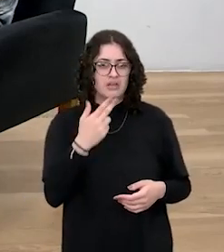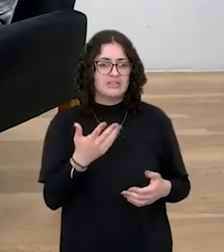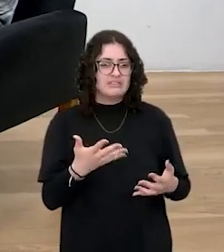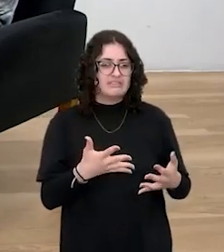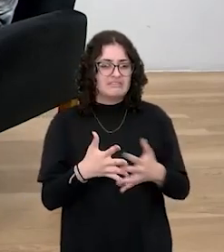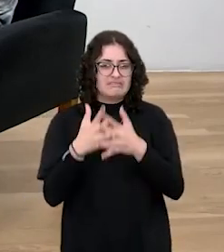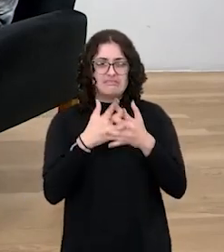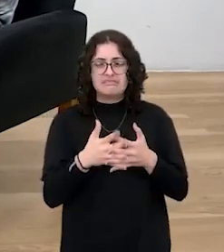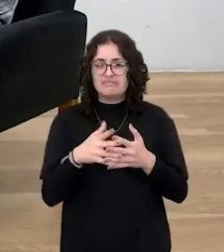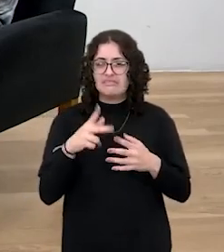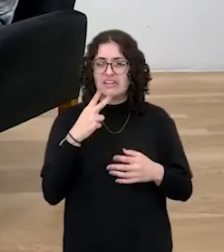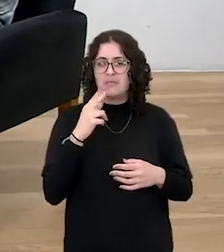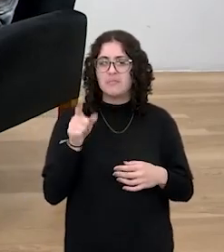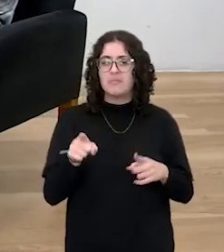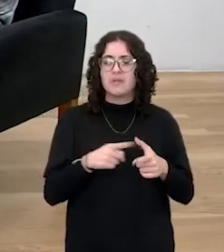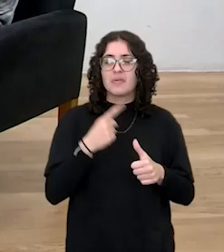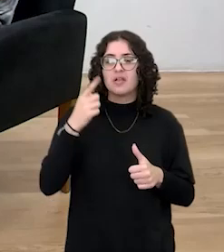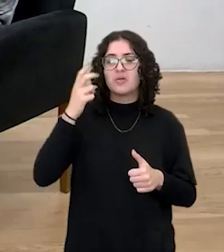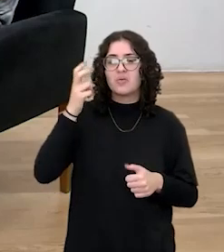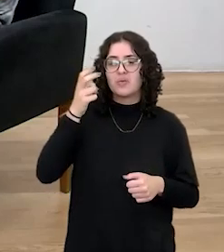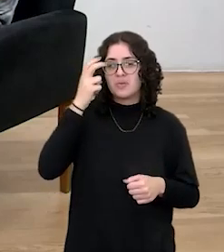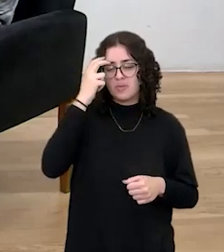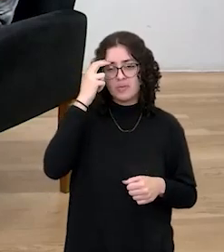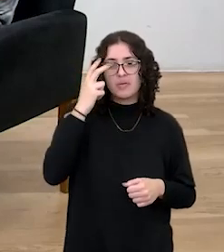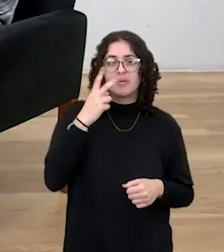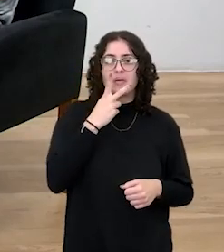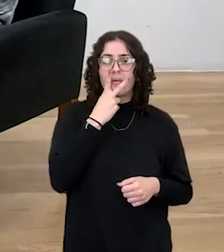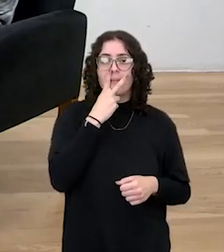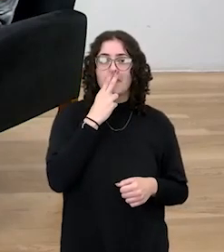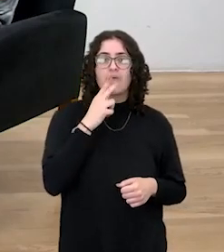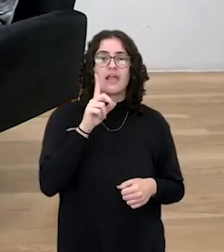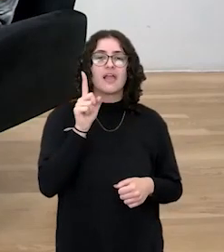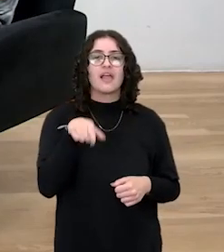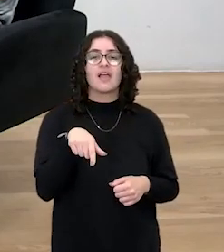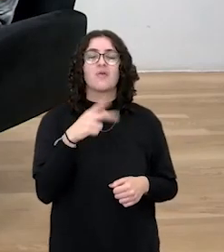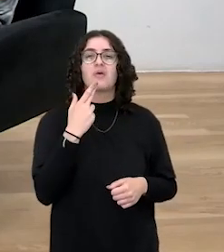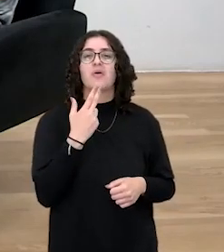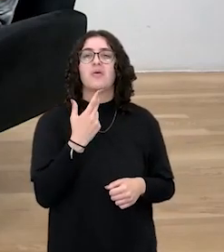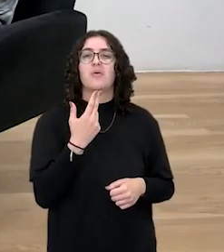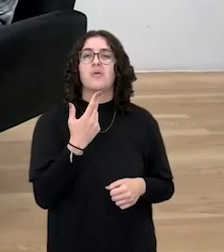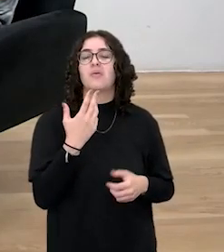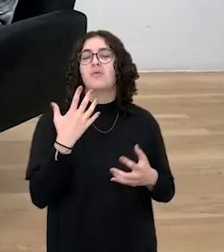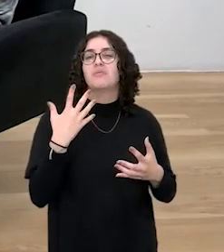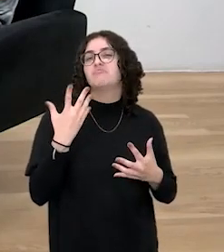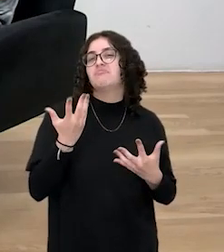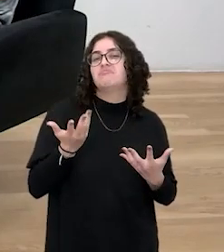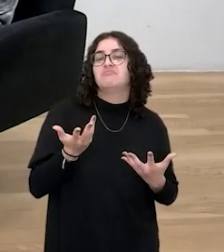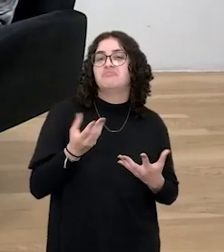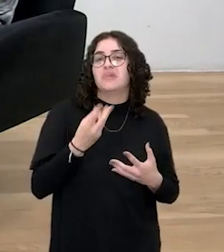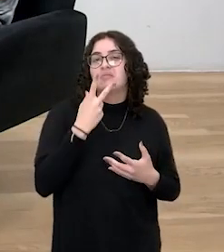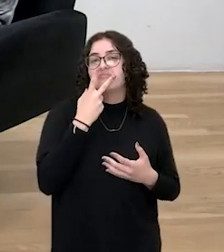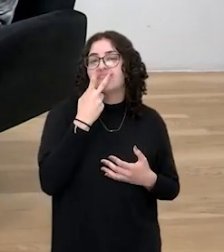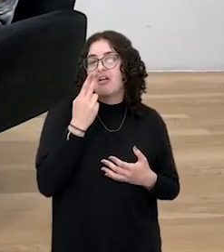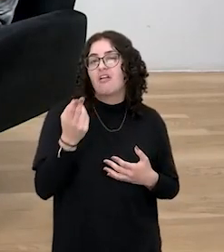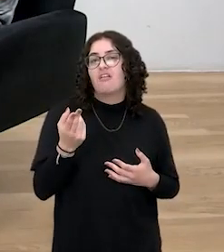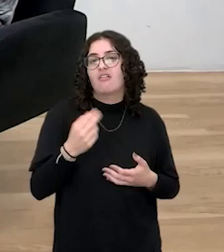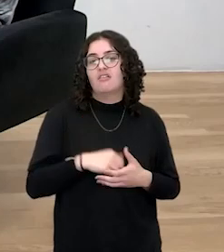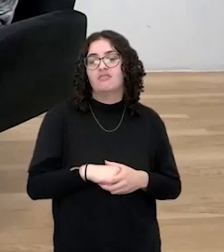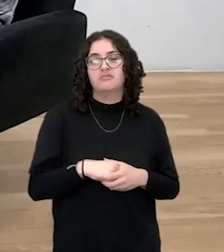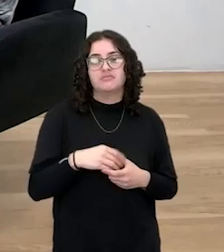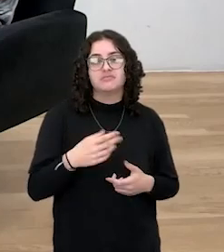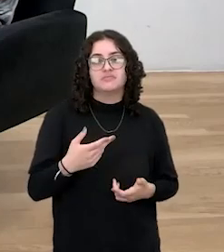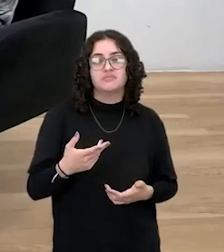roda primeiro a cultura, como se a cultura fosse uma perfumaria, como se a cultura fosse,